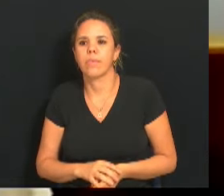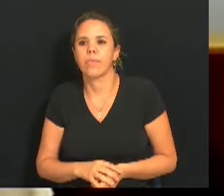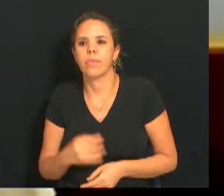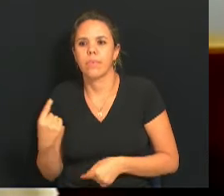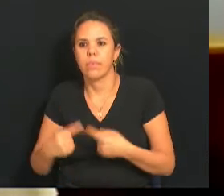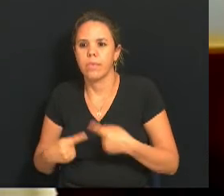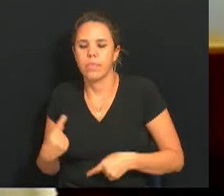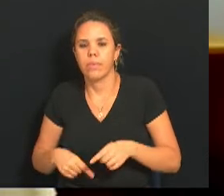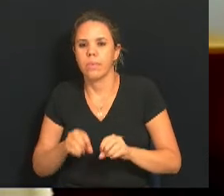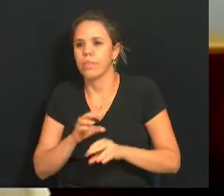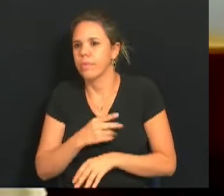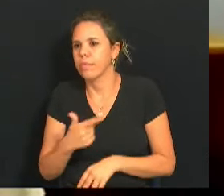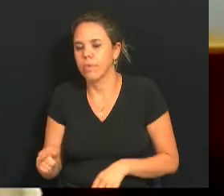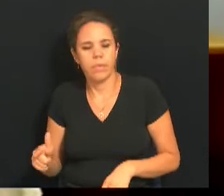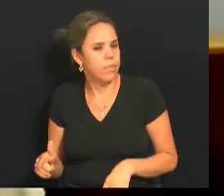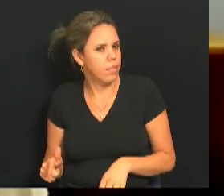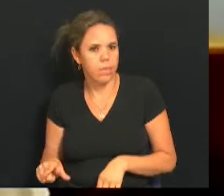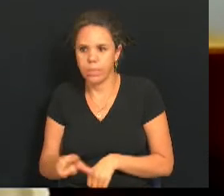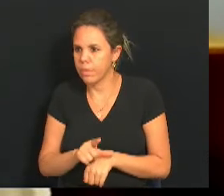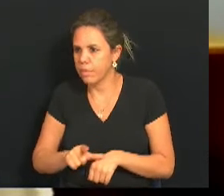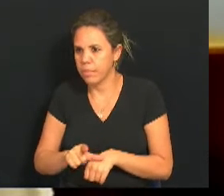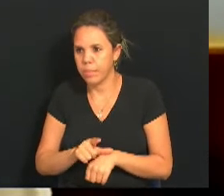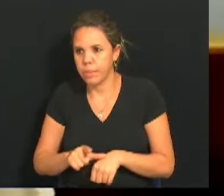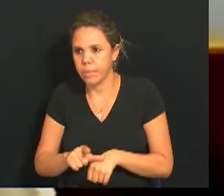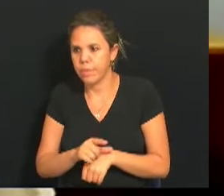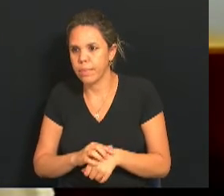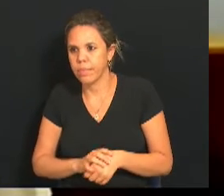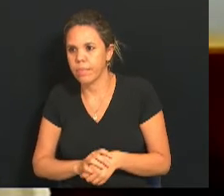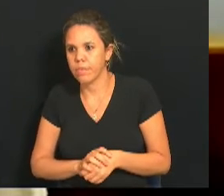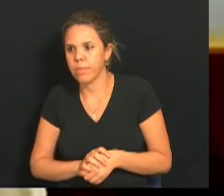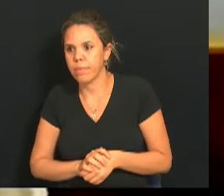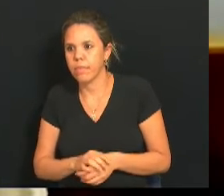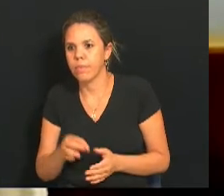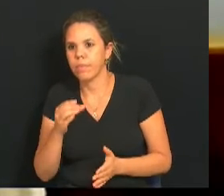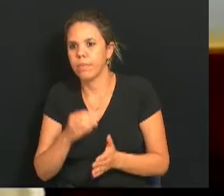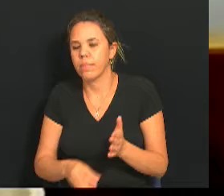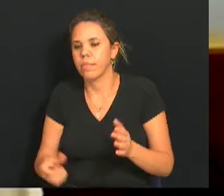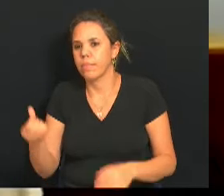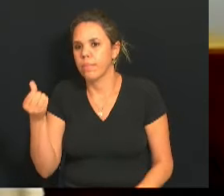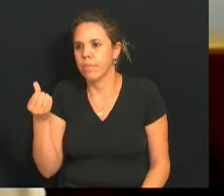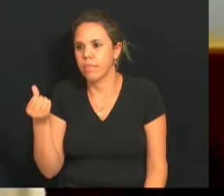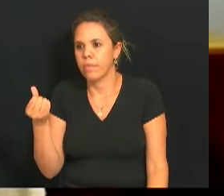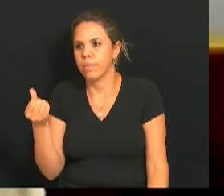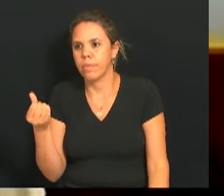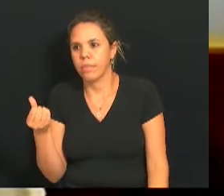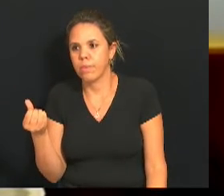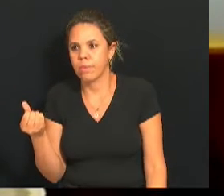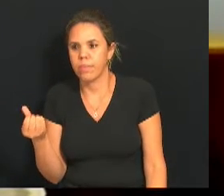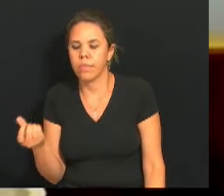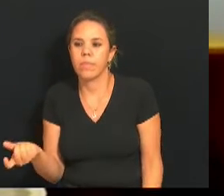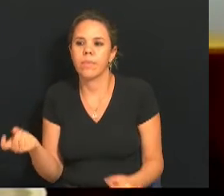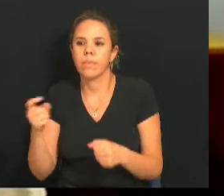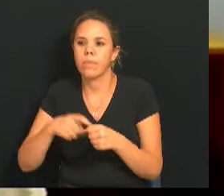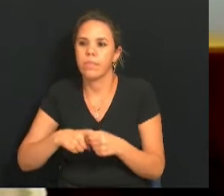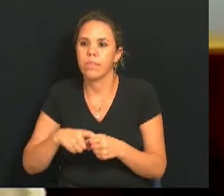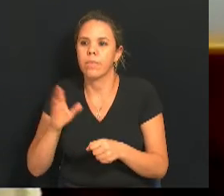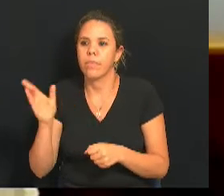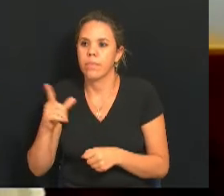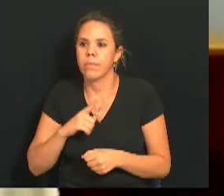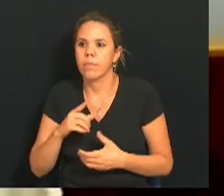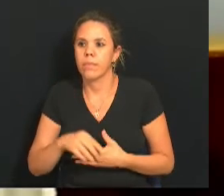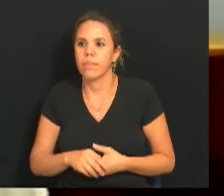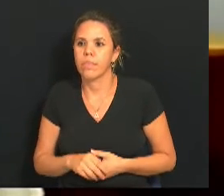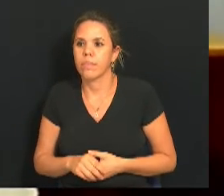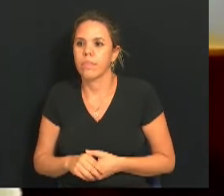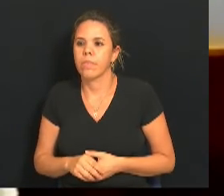educacional, isso não trata a legislação, né? No capítulo 6, da direção, retoma o que já existe, e das